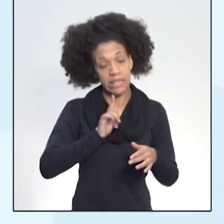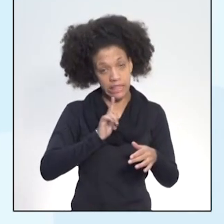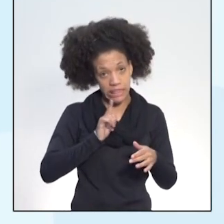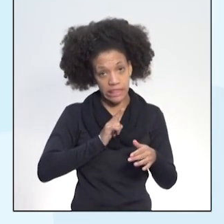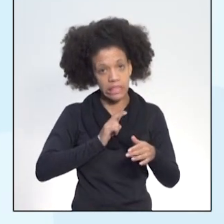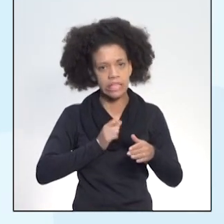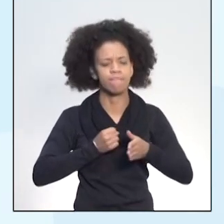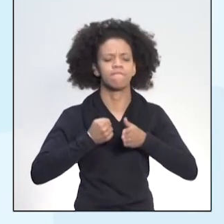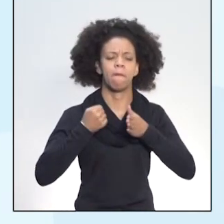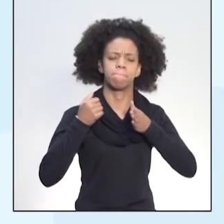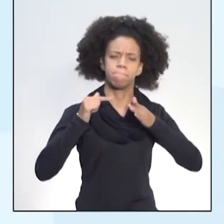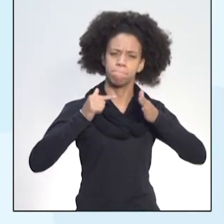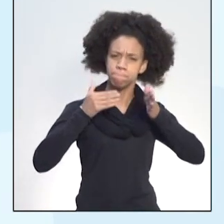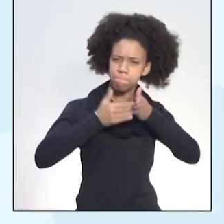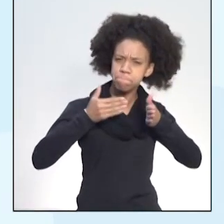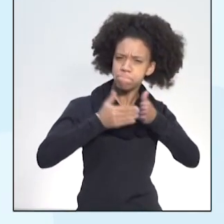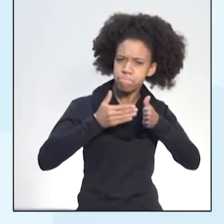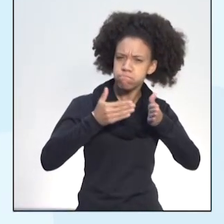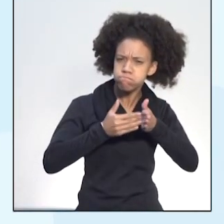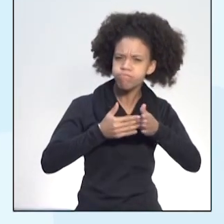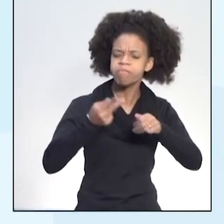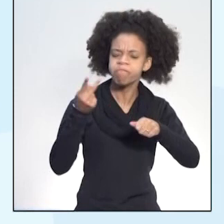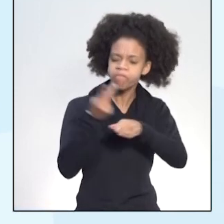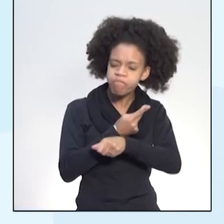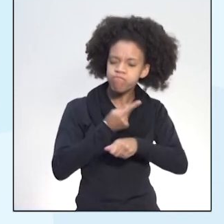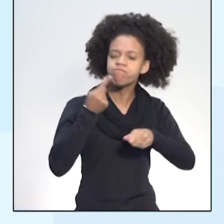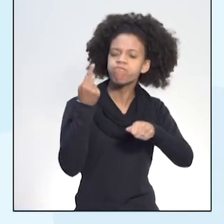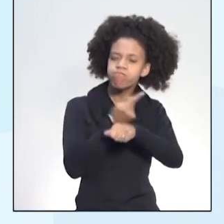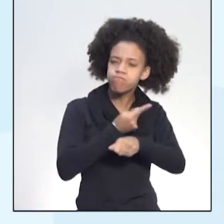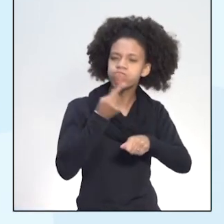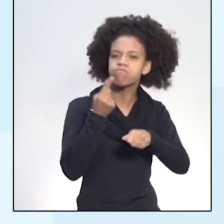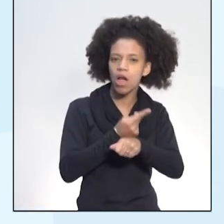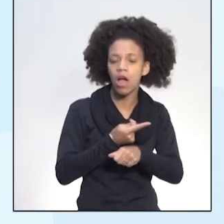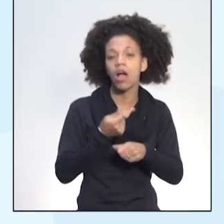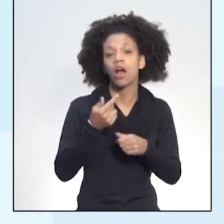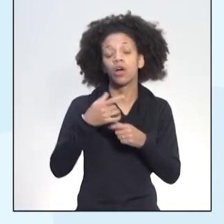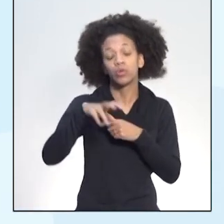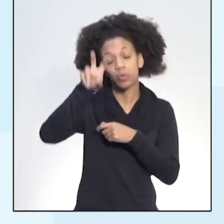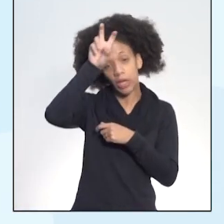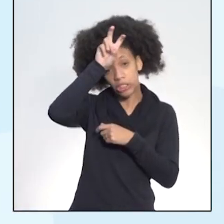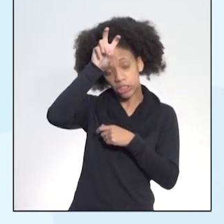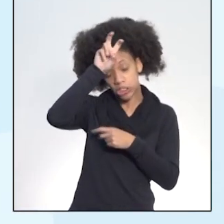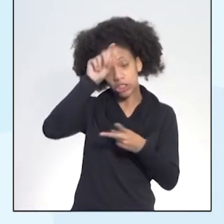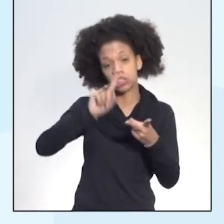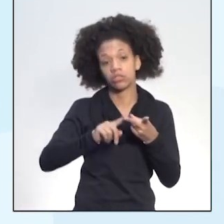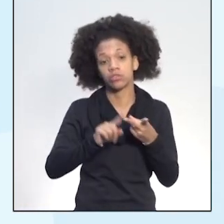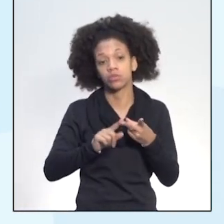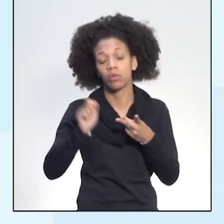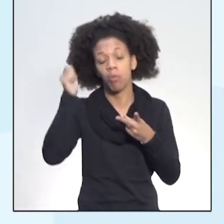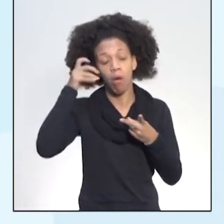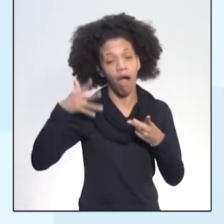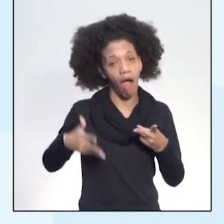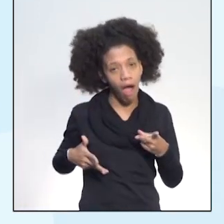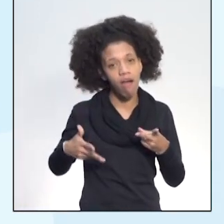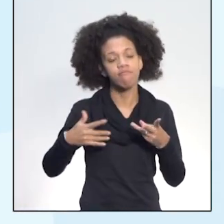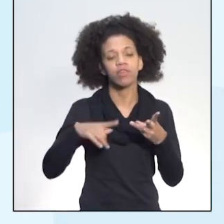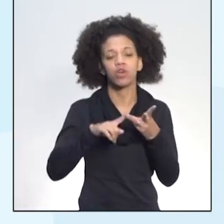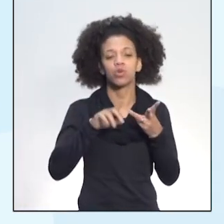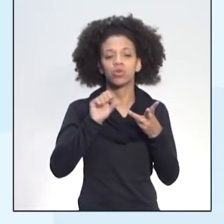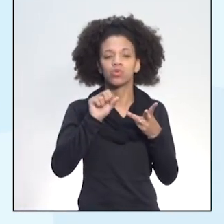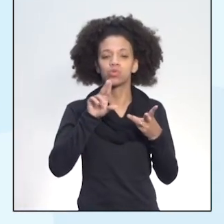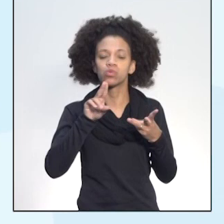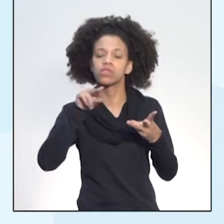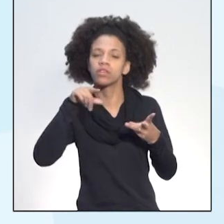muita resistência da parte do Egito, que está no continente africano, do Sudão,